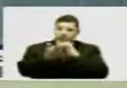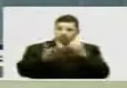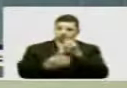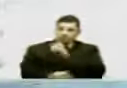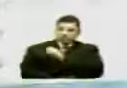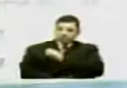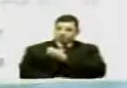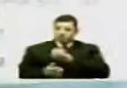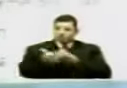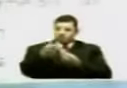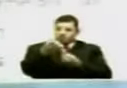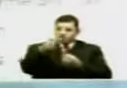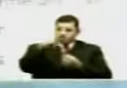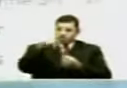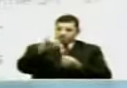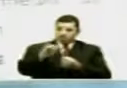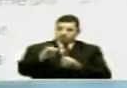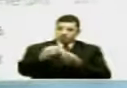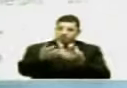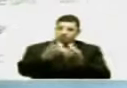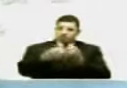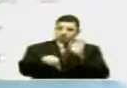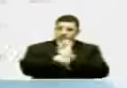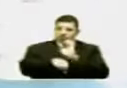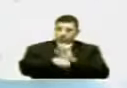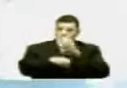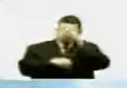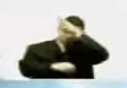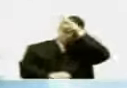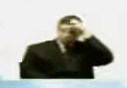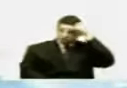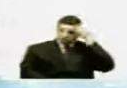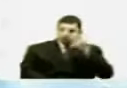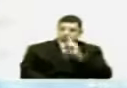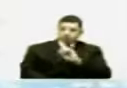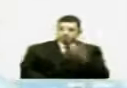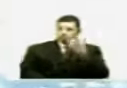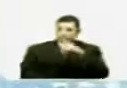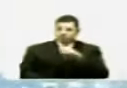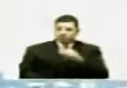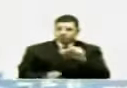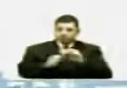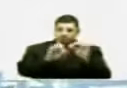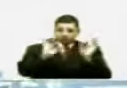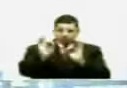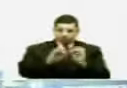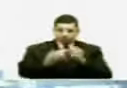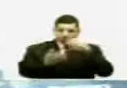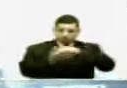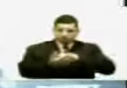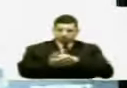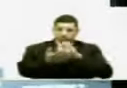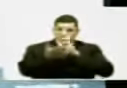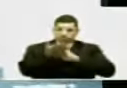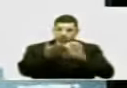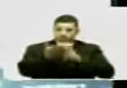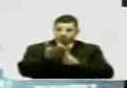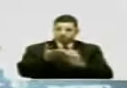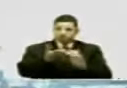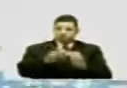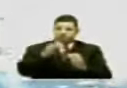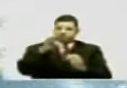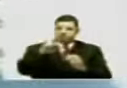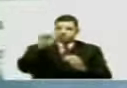ofício número 171/2012 que o estado do Amazonas ainda não obteve autorização da Secretaria